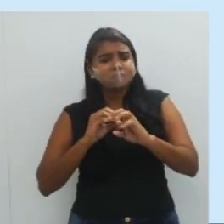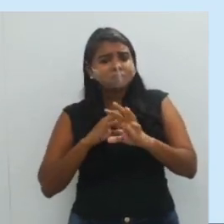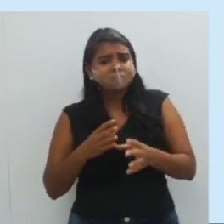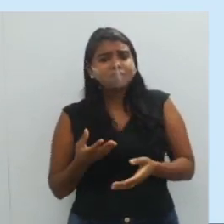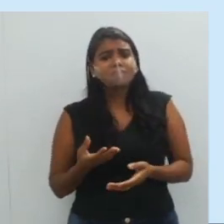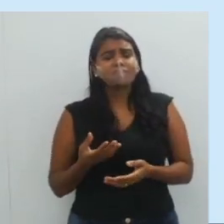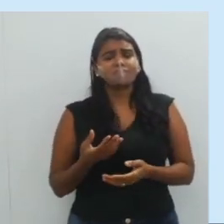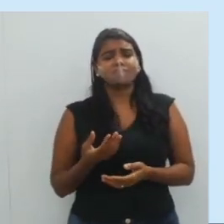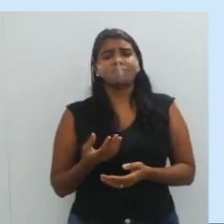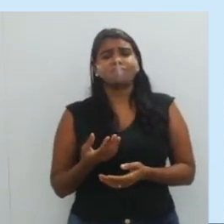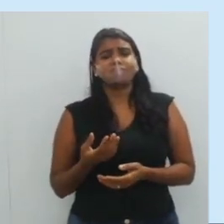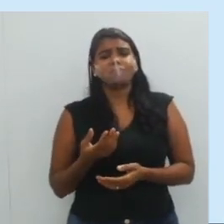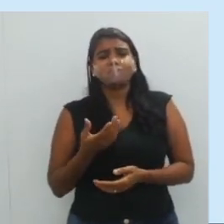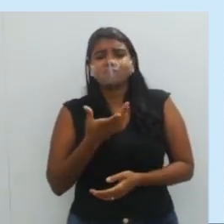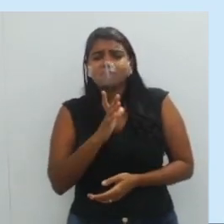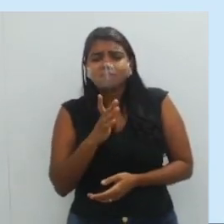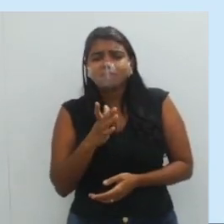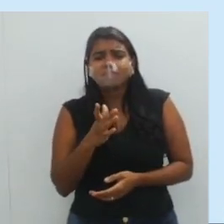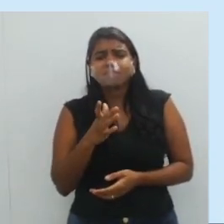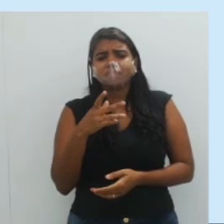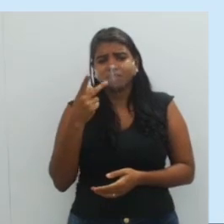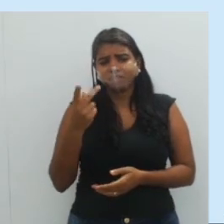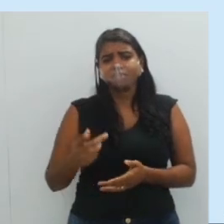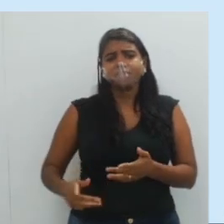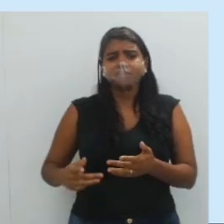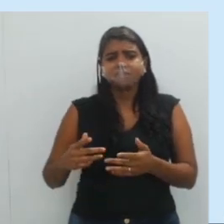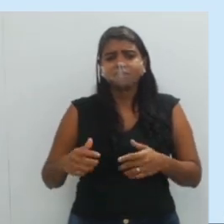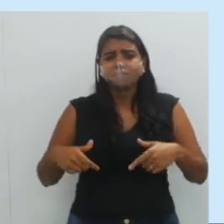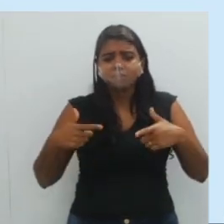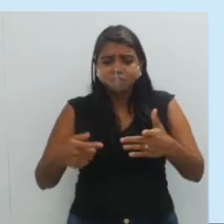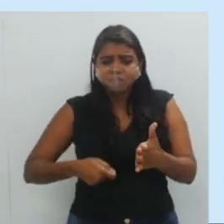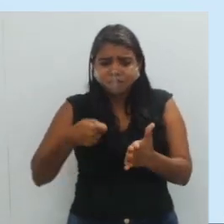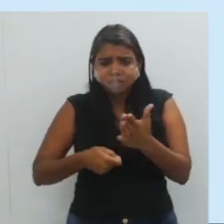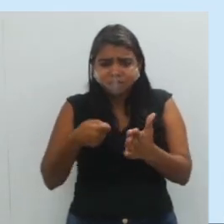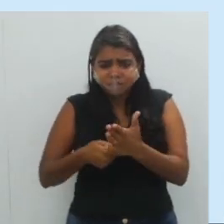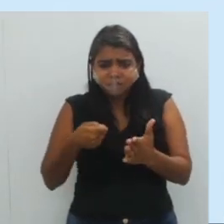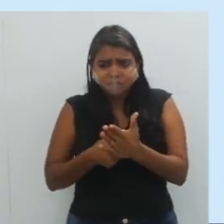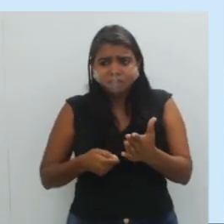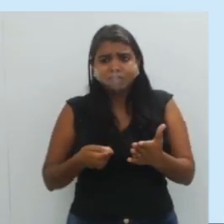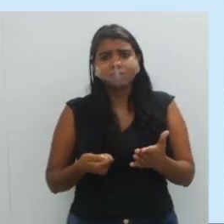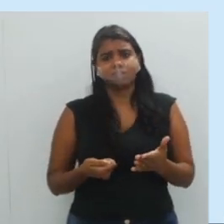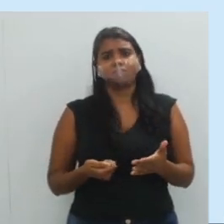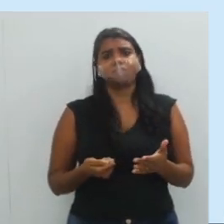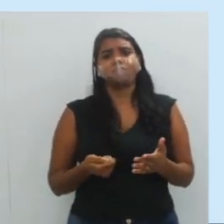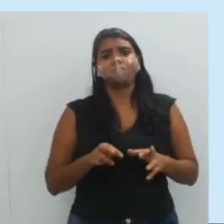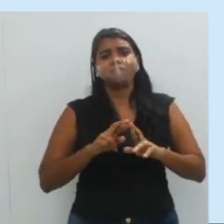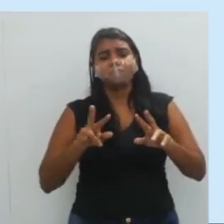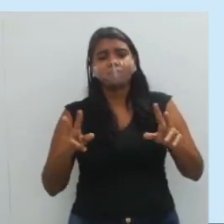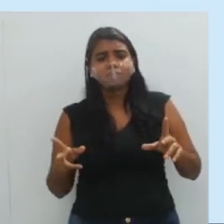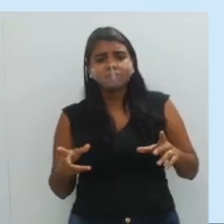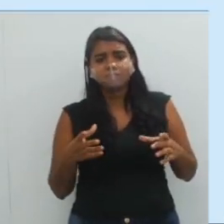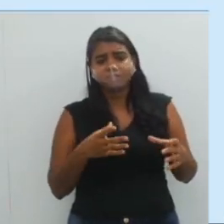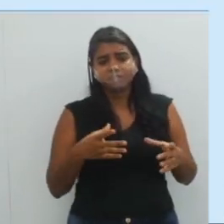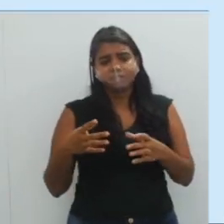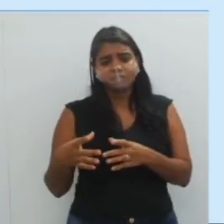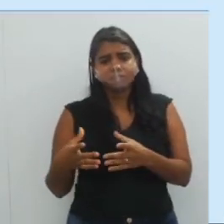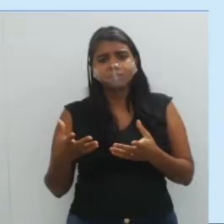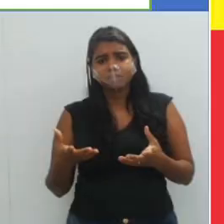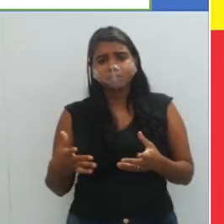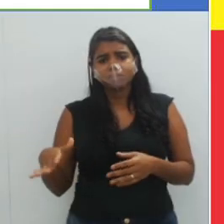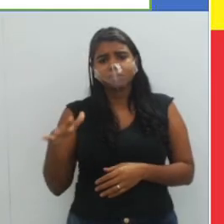são muitas vezes feridas sociais. Então temos que lutar contra a intolerância, certo? Aos diversos